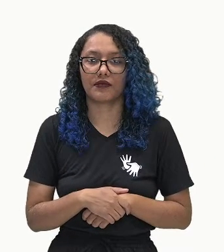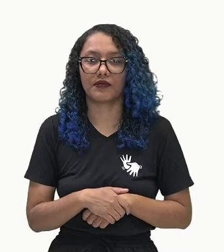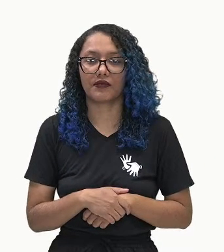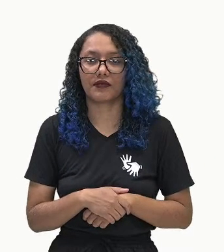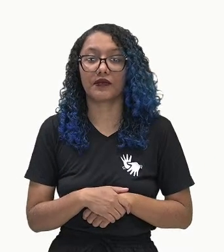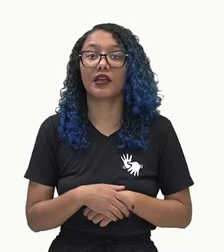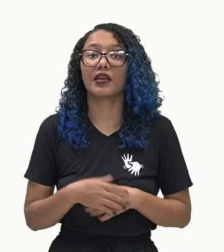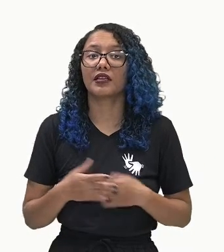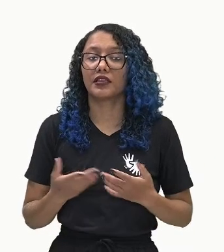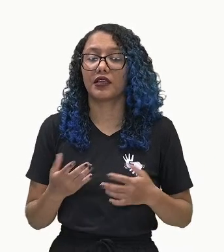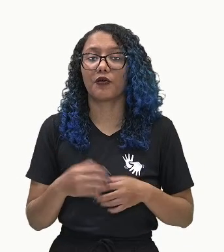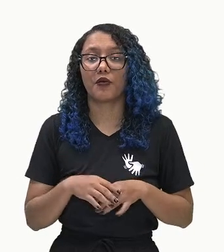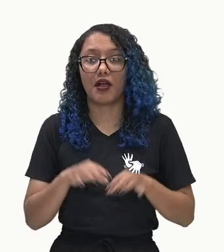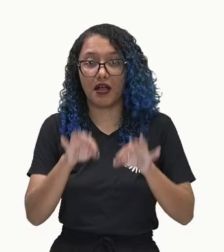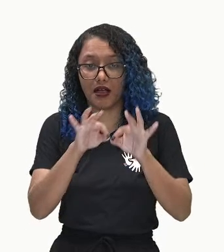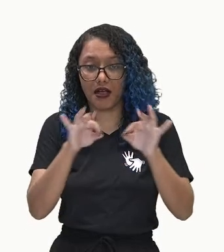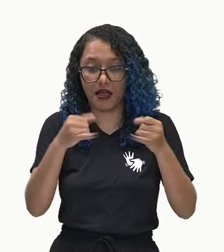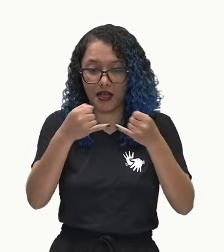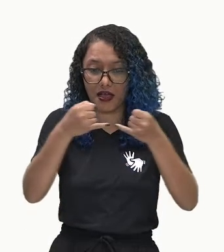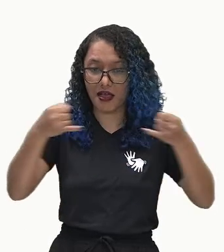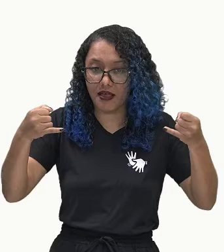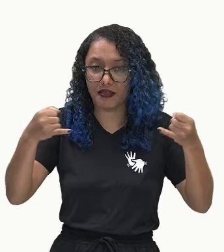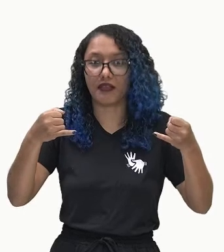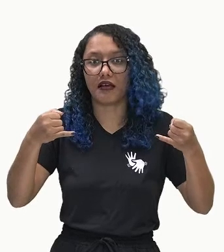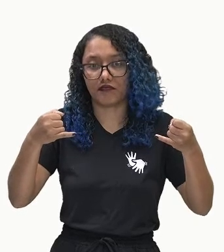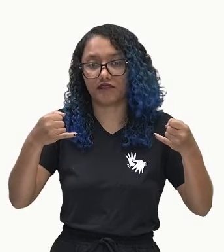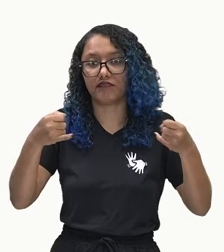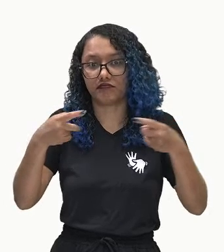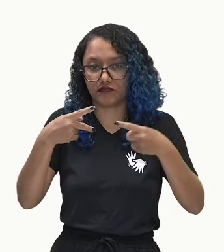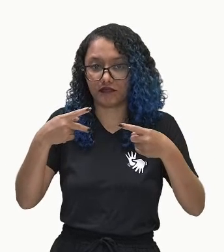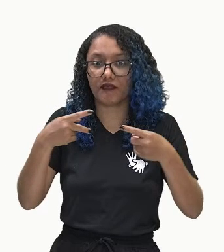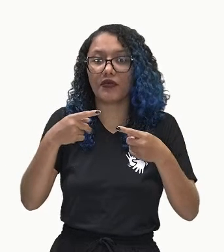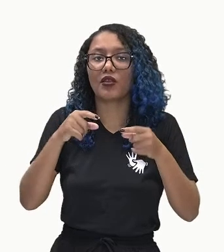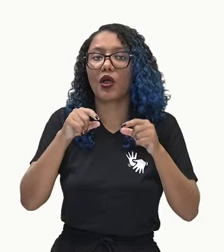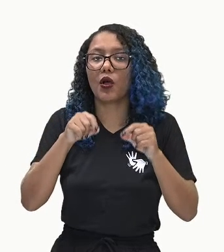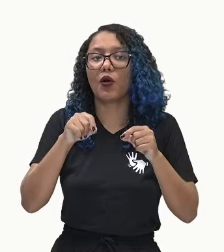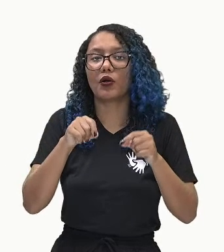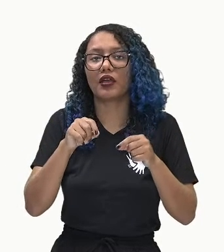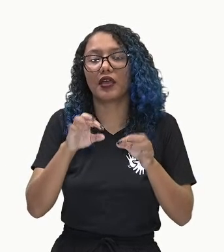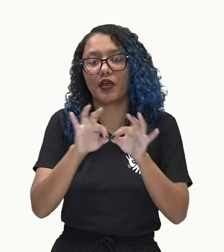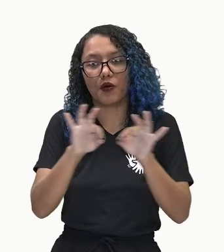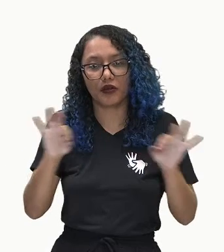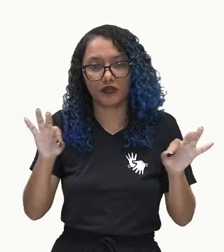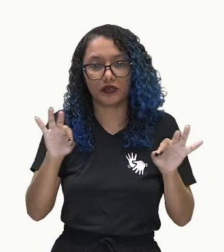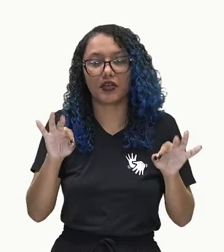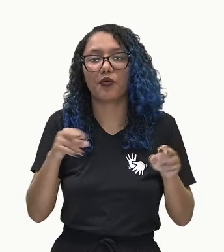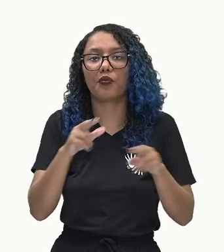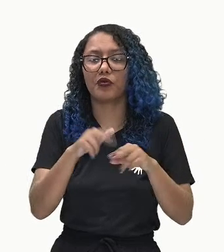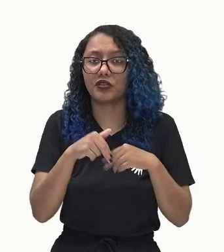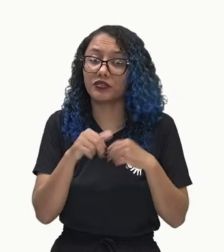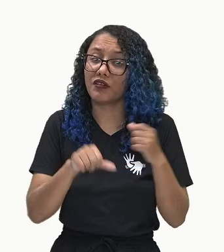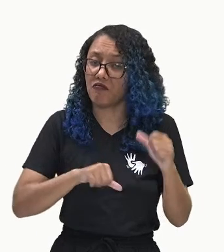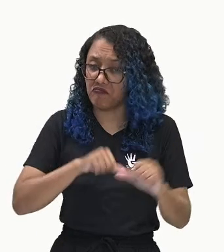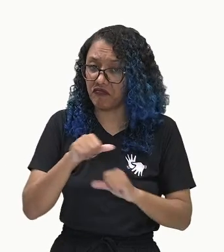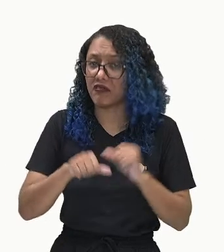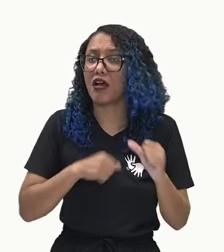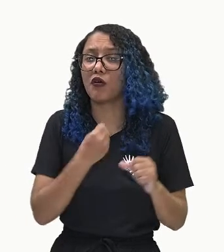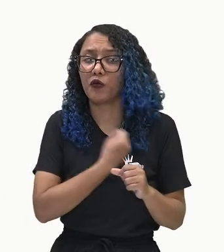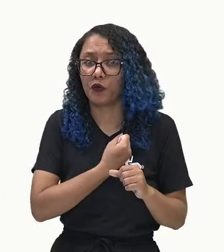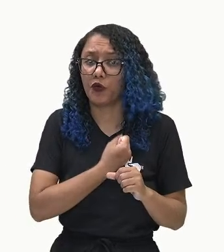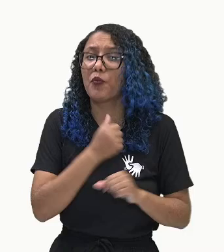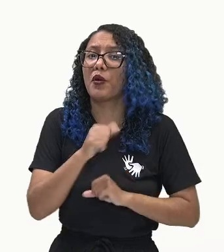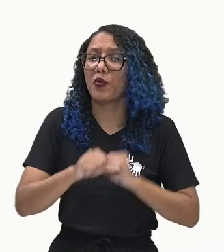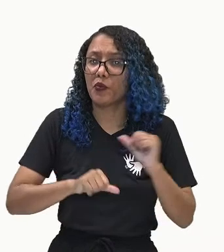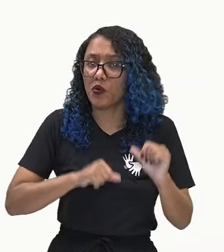na horizontal, então esses valores eles sempre vão mudar. Ao mesmo tempo em que,